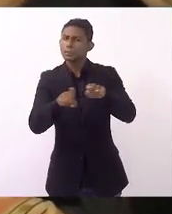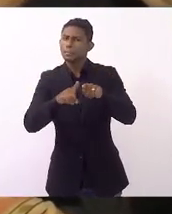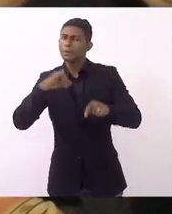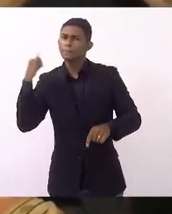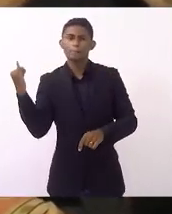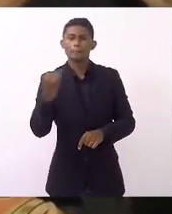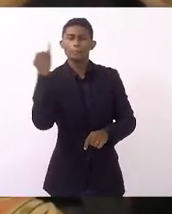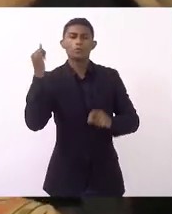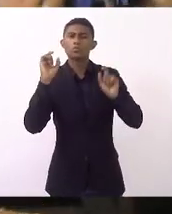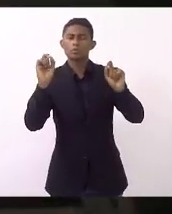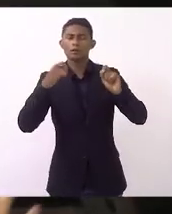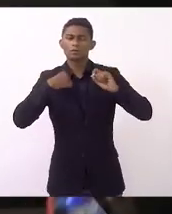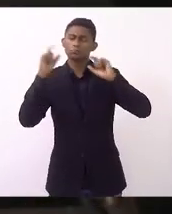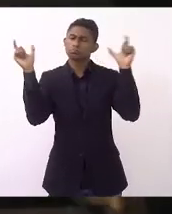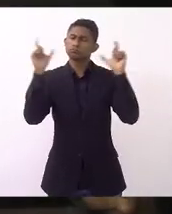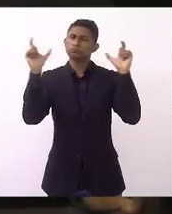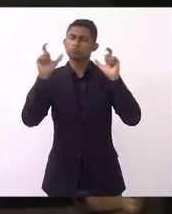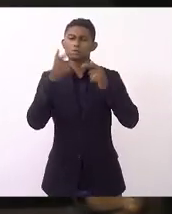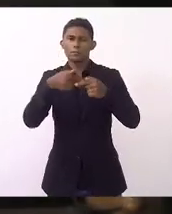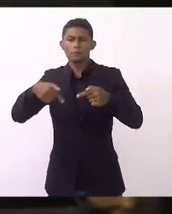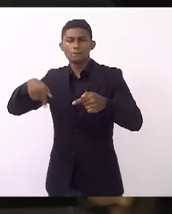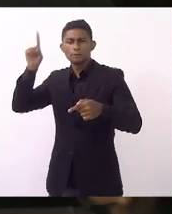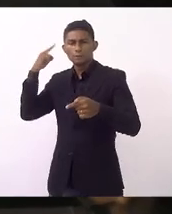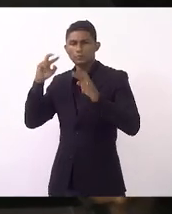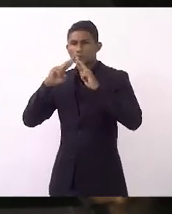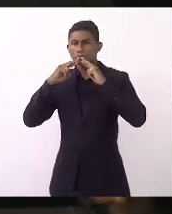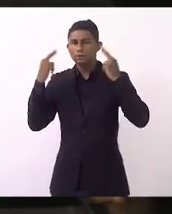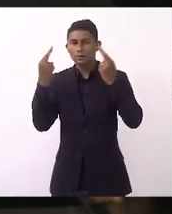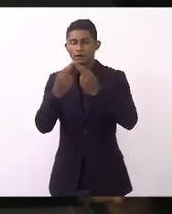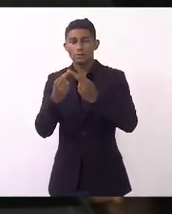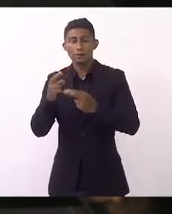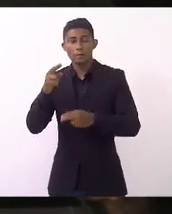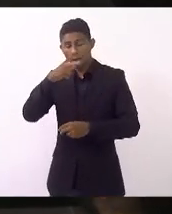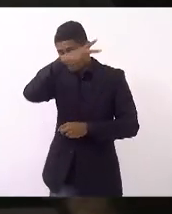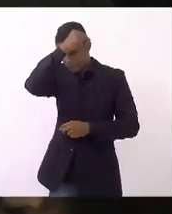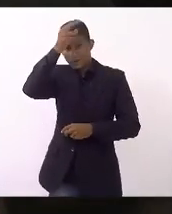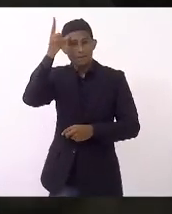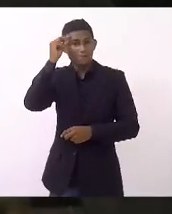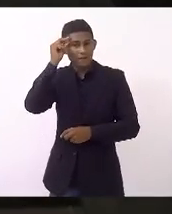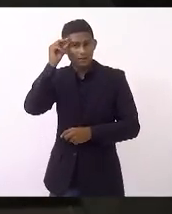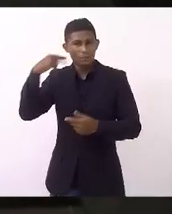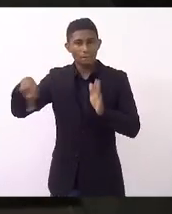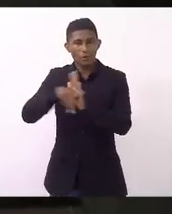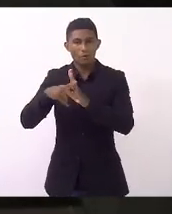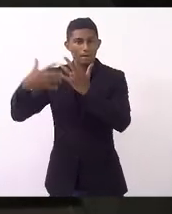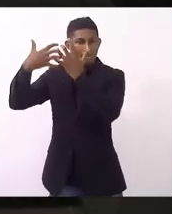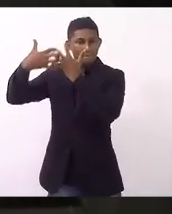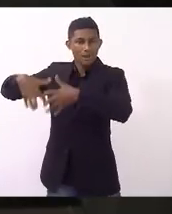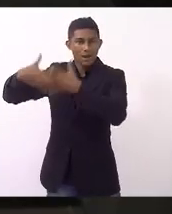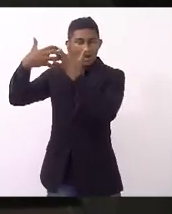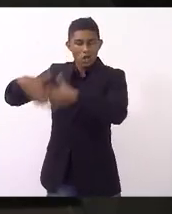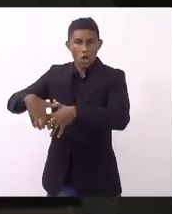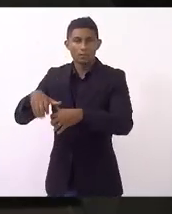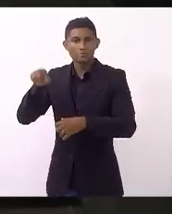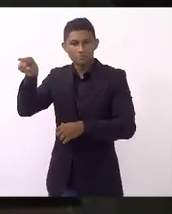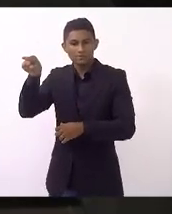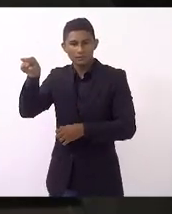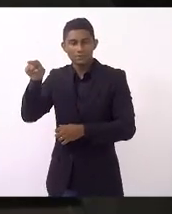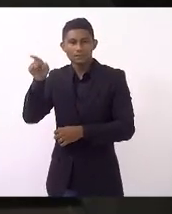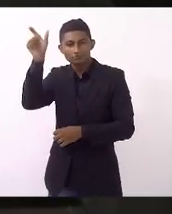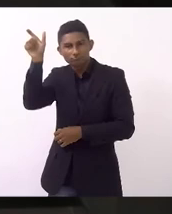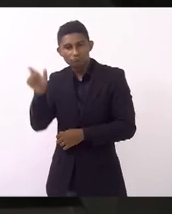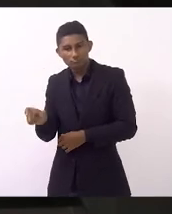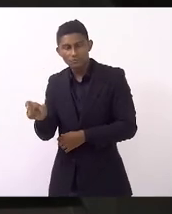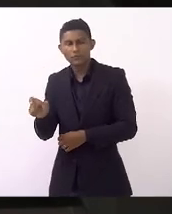me chama a atenção, em audiência na semana passada, com a presença do prefeito de Petrópolis, Rubens Bontempo, para prestar contas dos 30 milhões